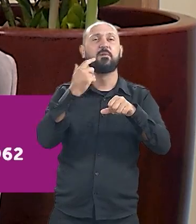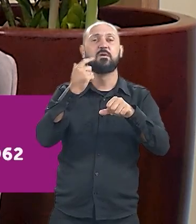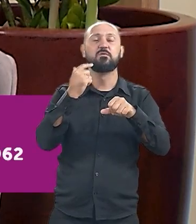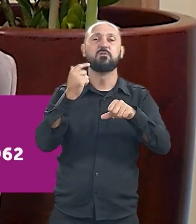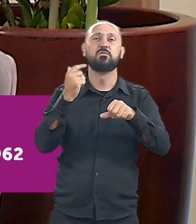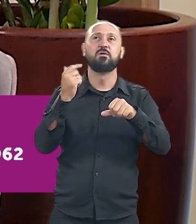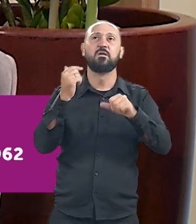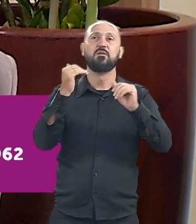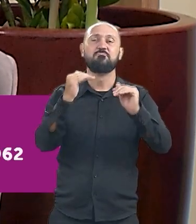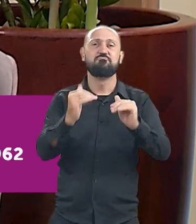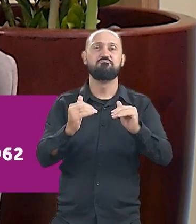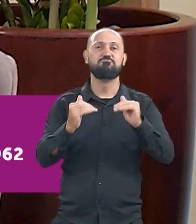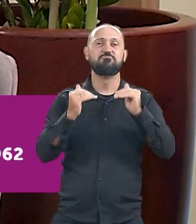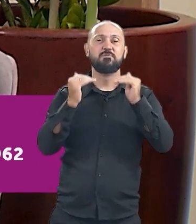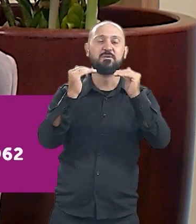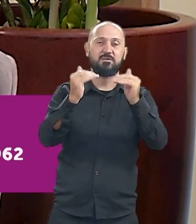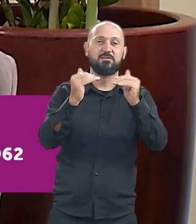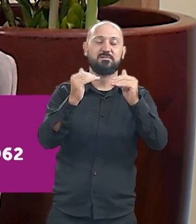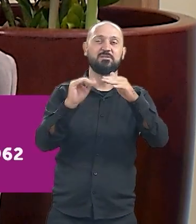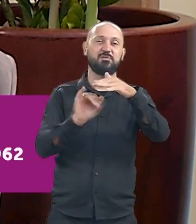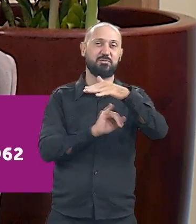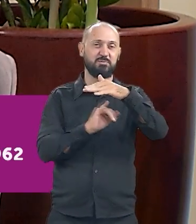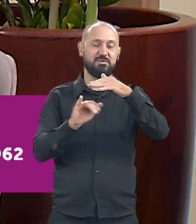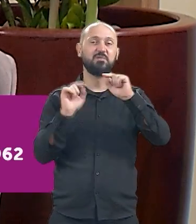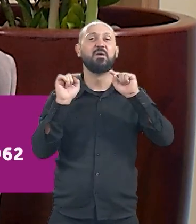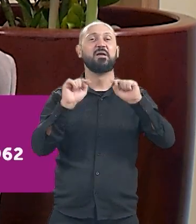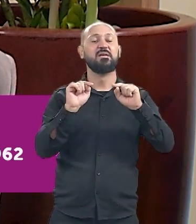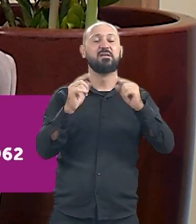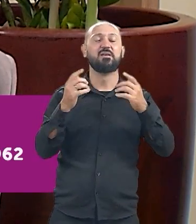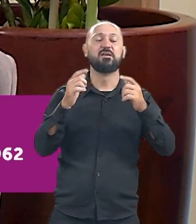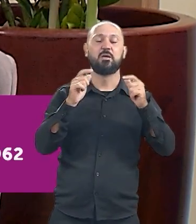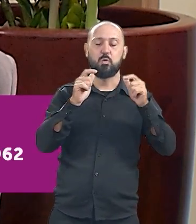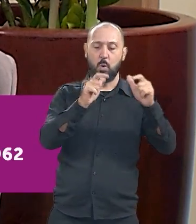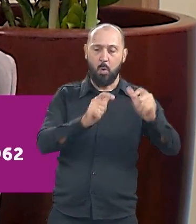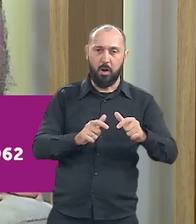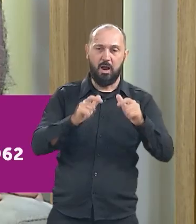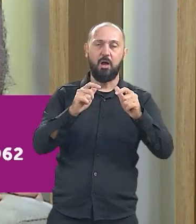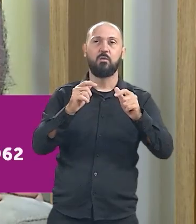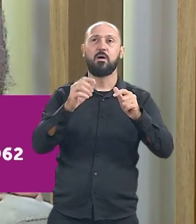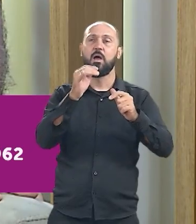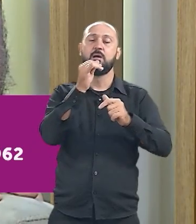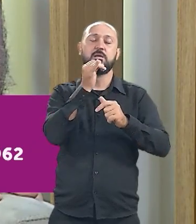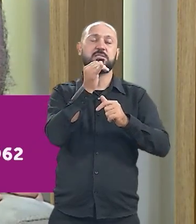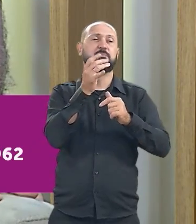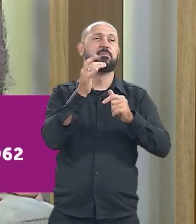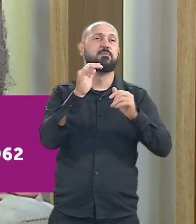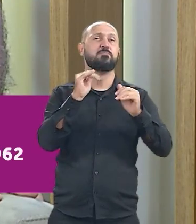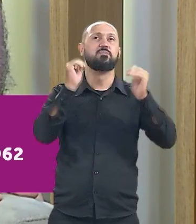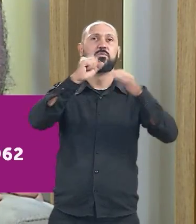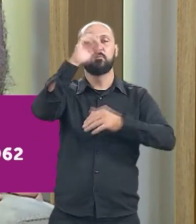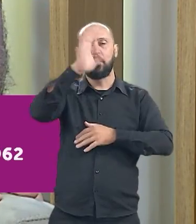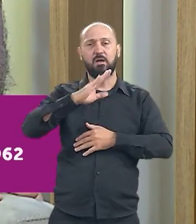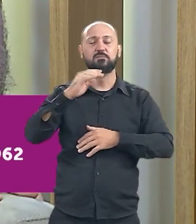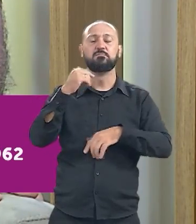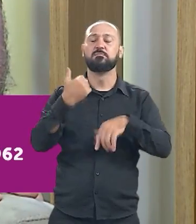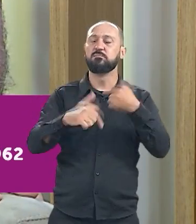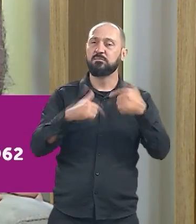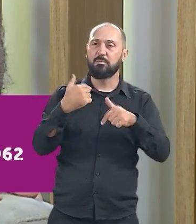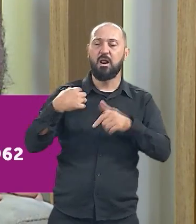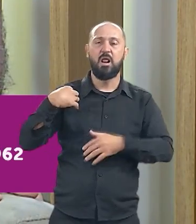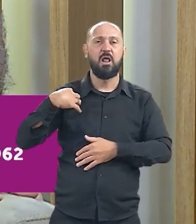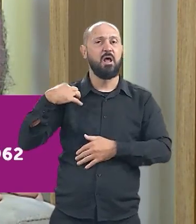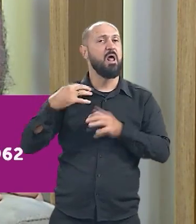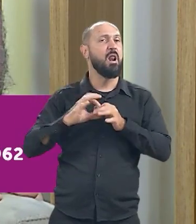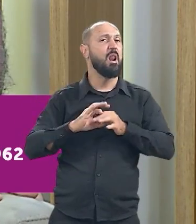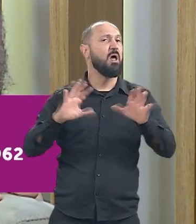nessa instituição aqui, localmente, e de repente com uma expressão assim nacional? Trabalho e disponibilidade.